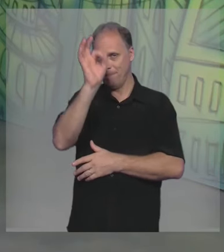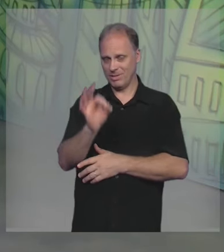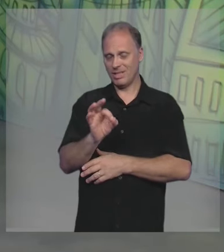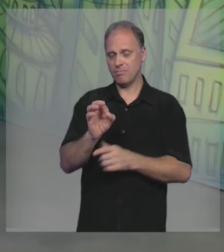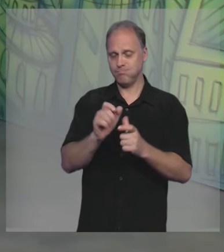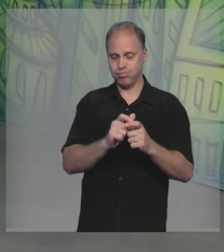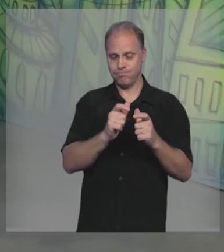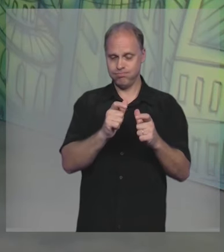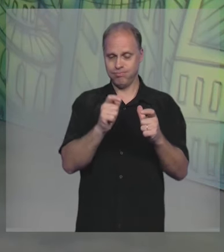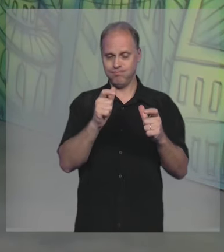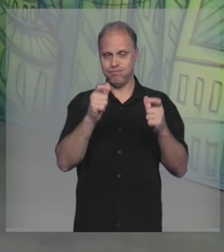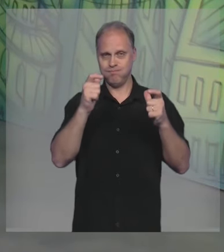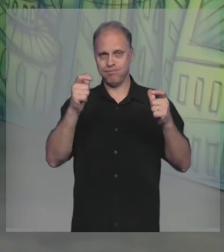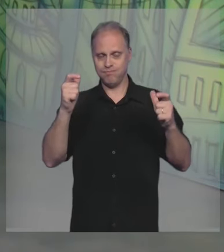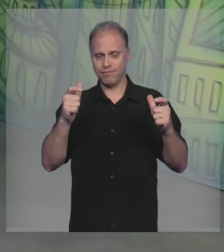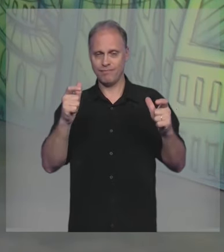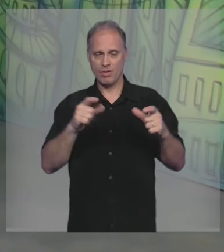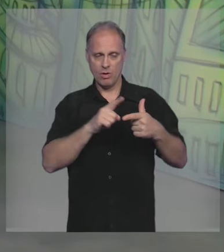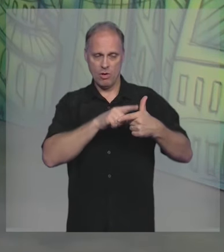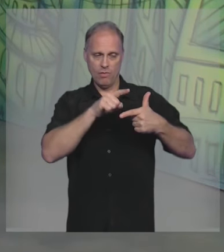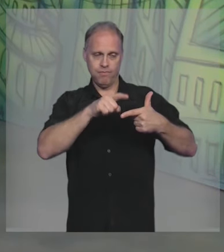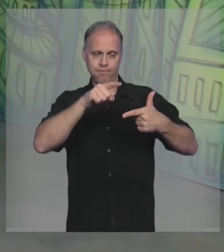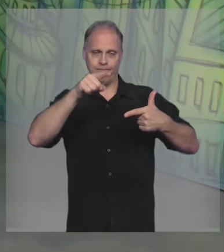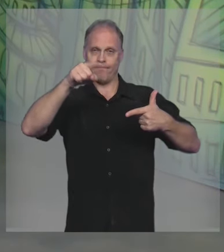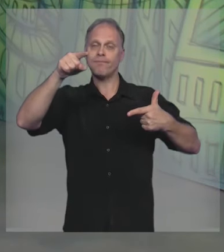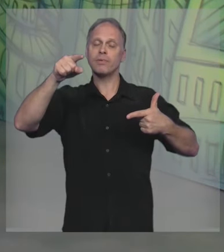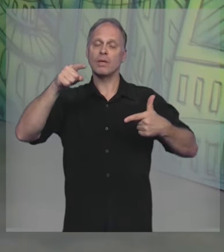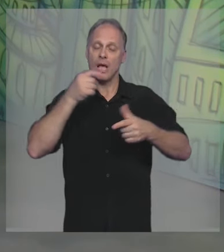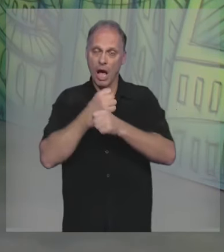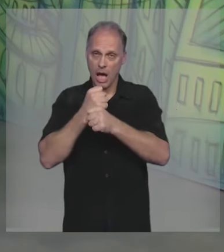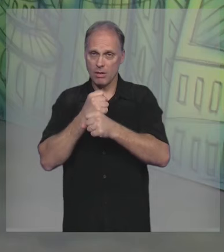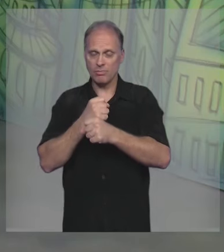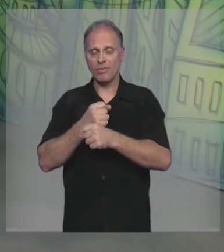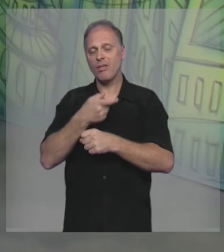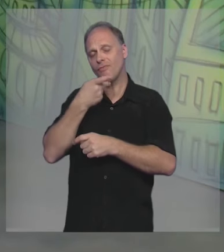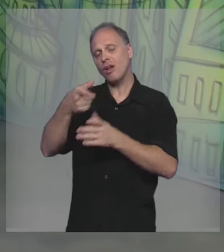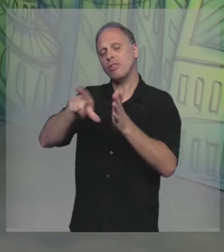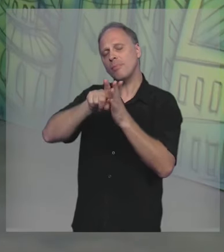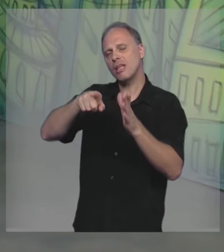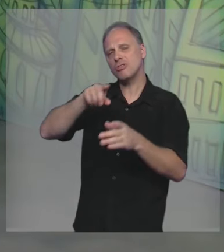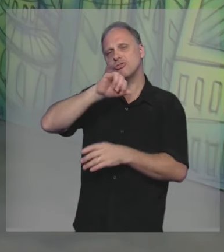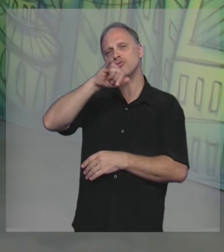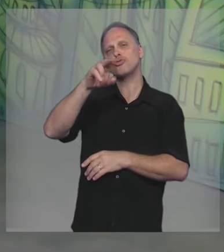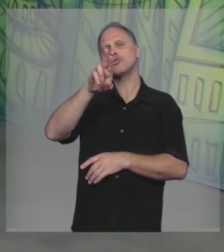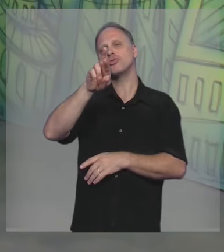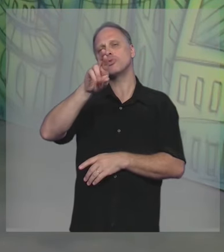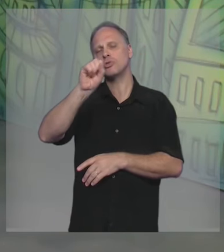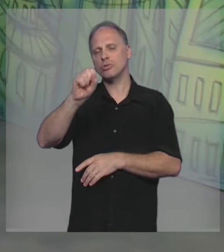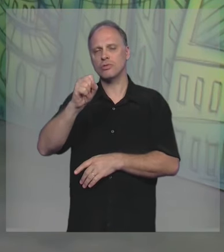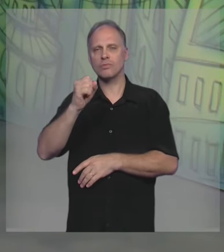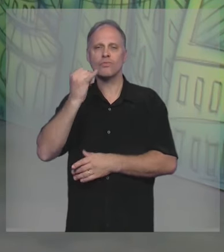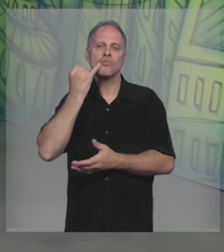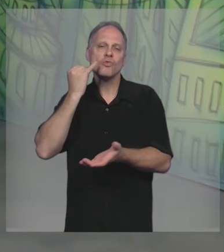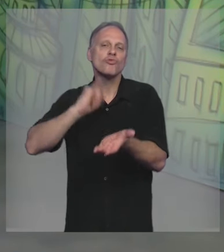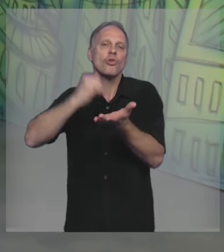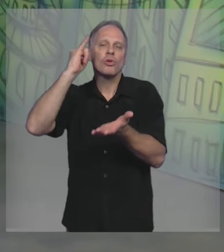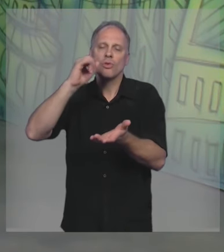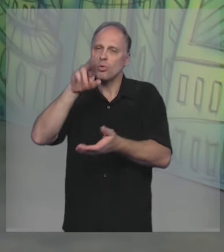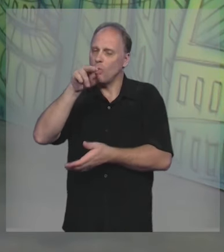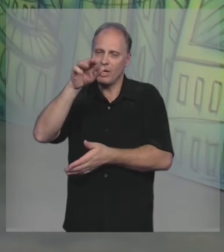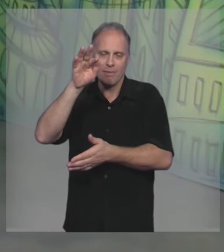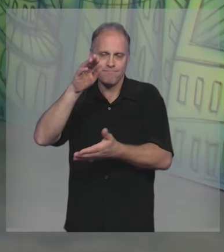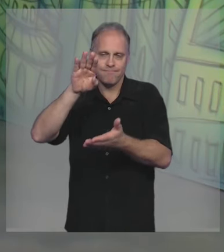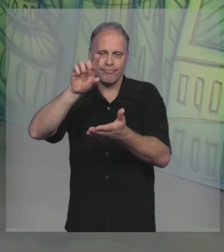foi aumentando ao longo desses anos de recessão. E a senhora falou dos juros, né? Os juros nunca caem,